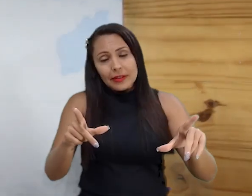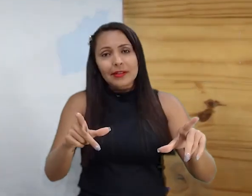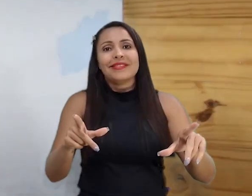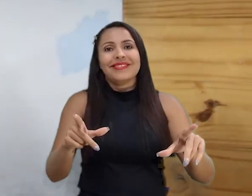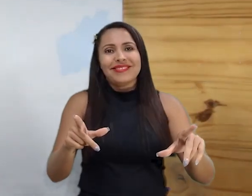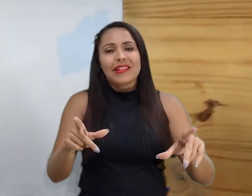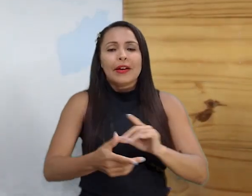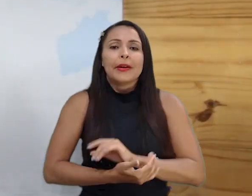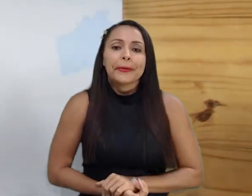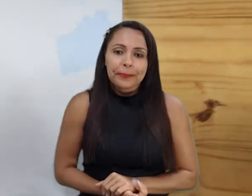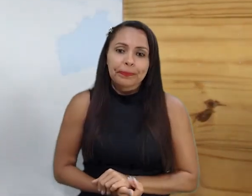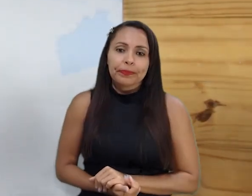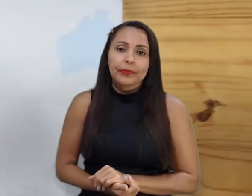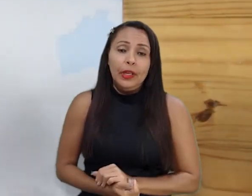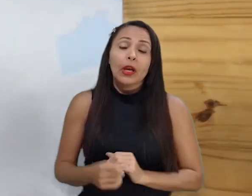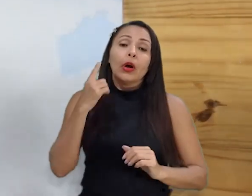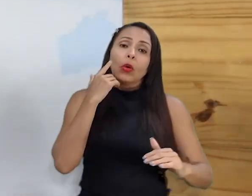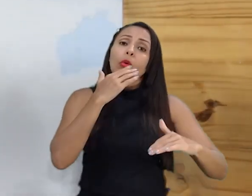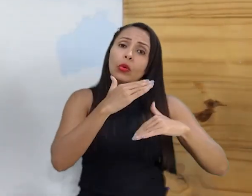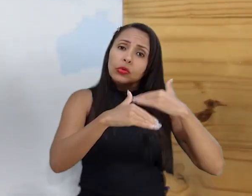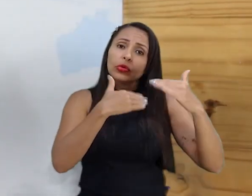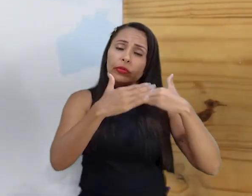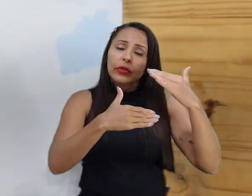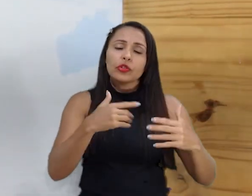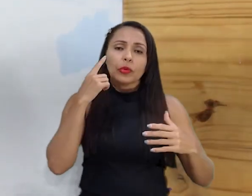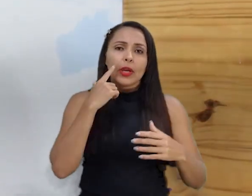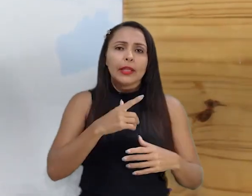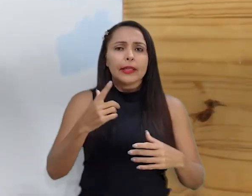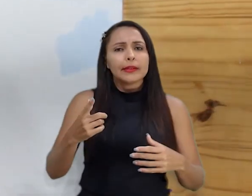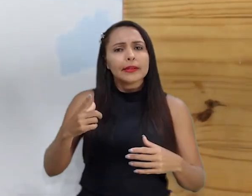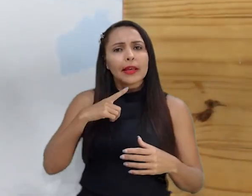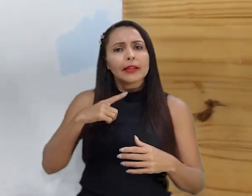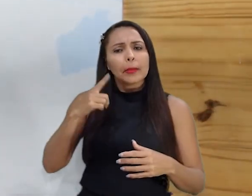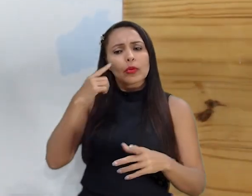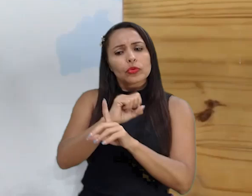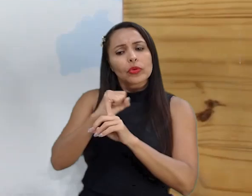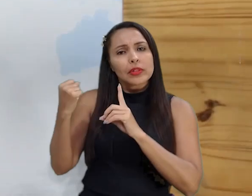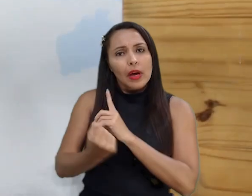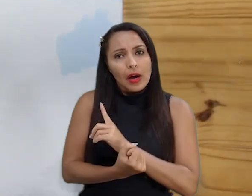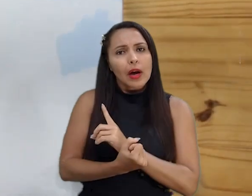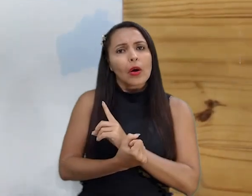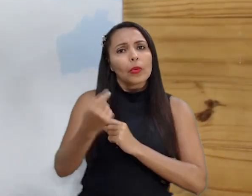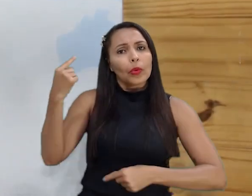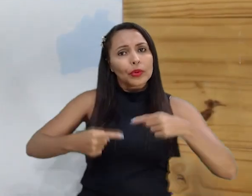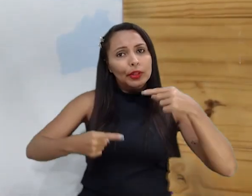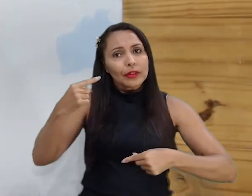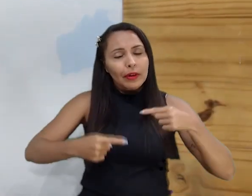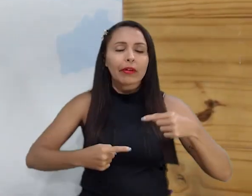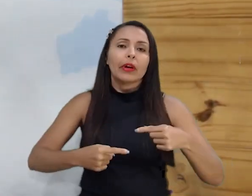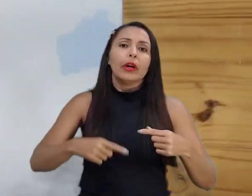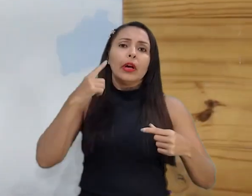né? O construtivismo, ele vem com essa questão social, essa questão política, e eu